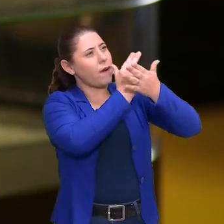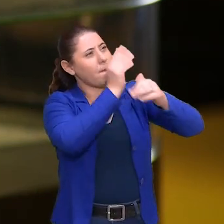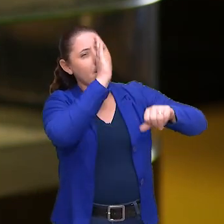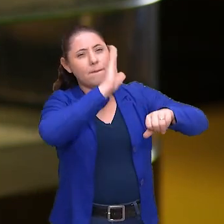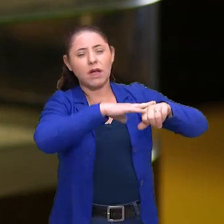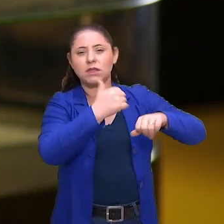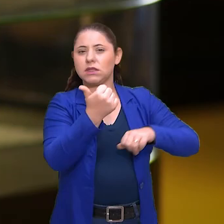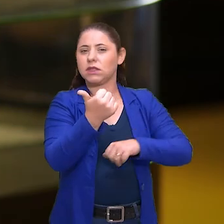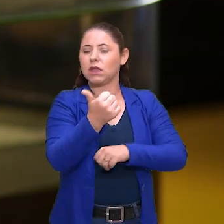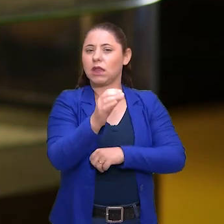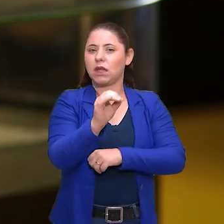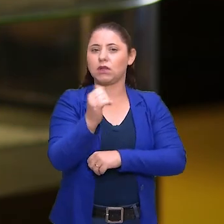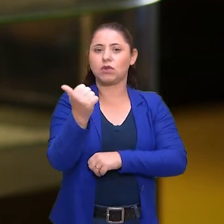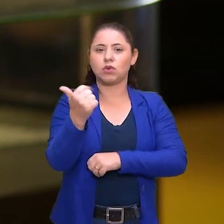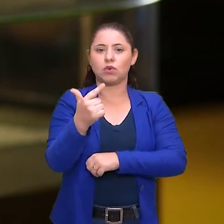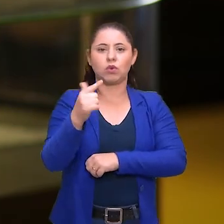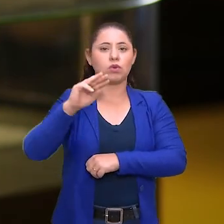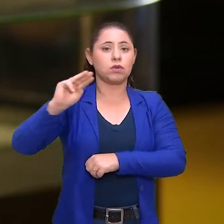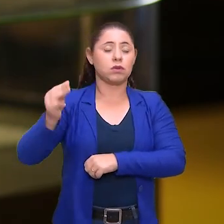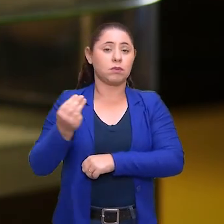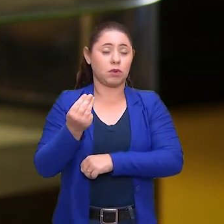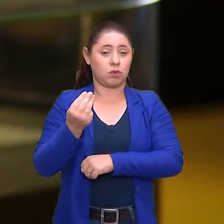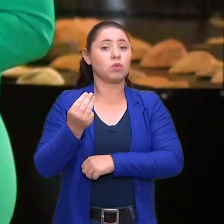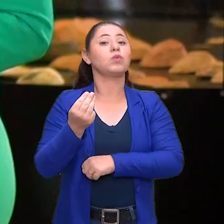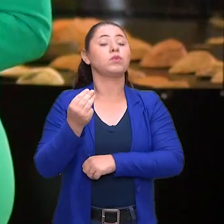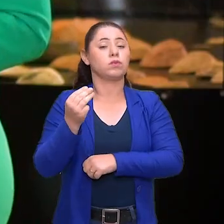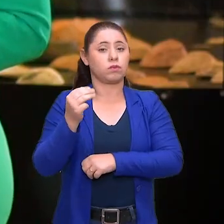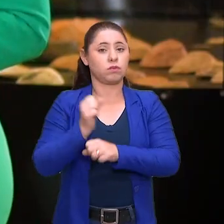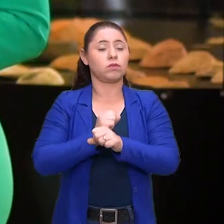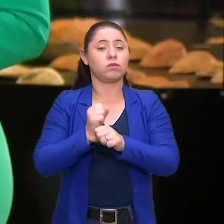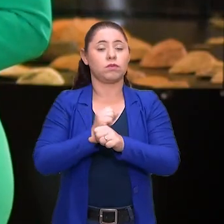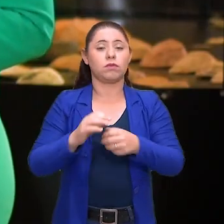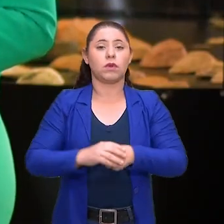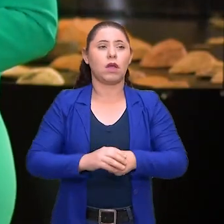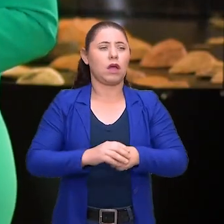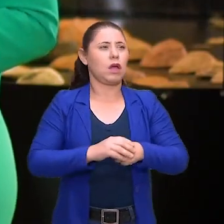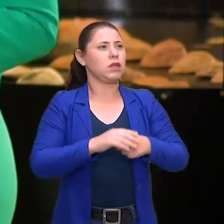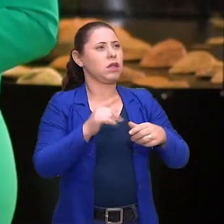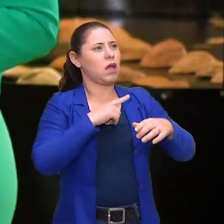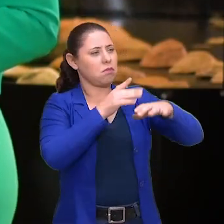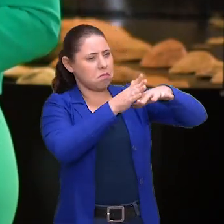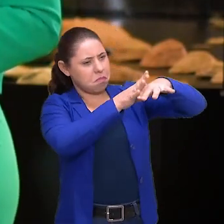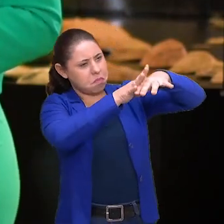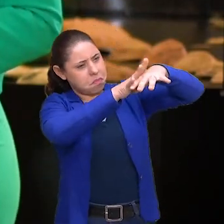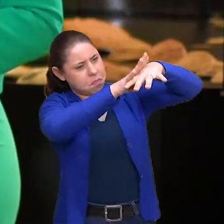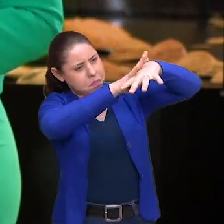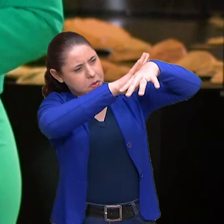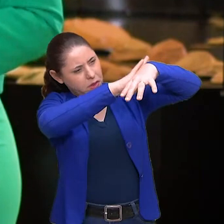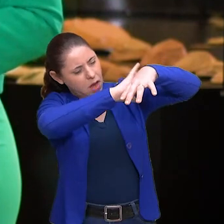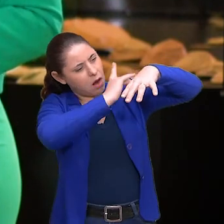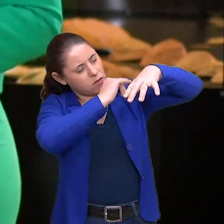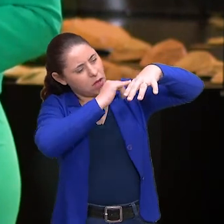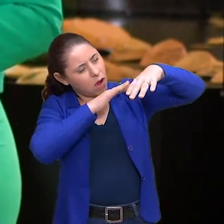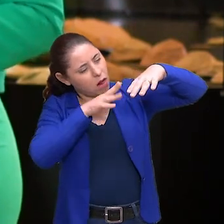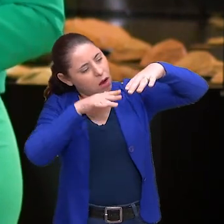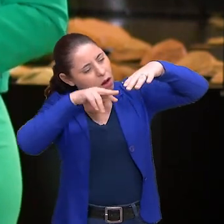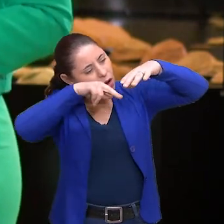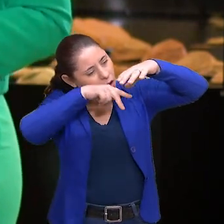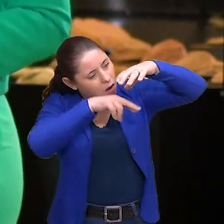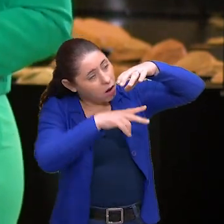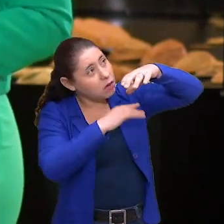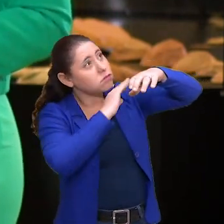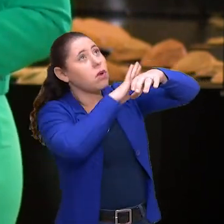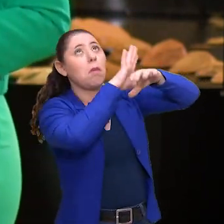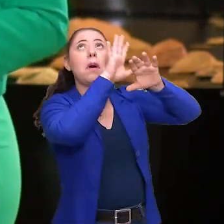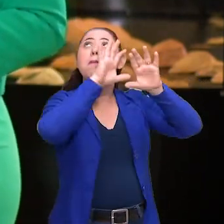figuras que estão há mais de 10, 12 mil anos. E elas estão encravadas na rocha, em grutas e em vários outros pontos